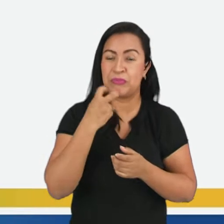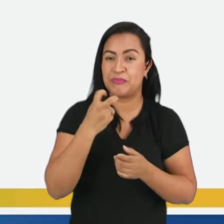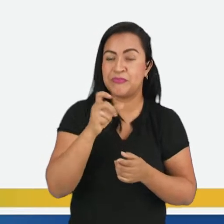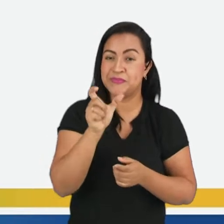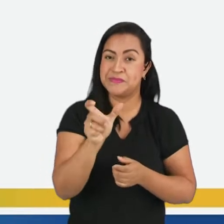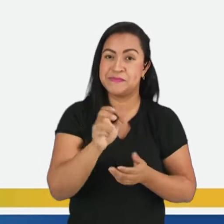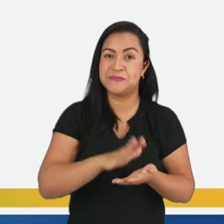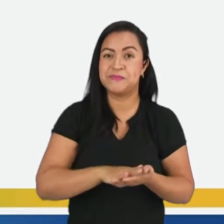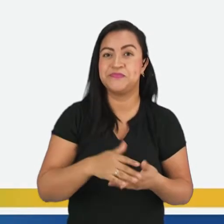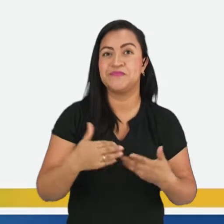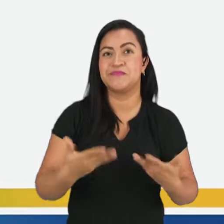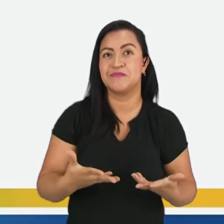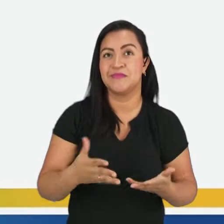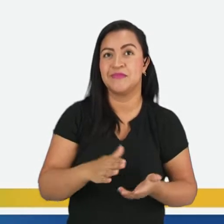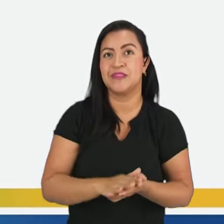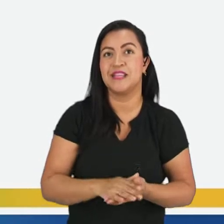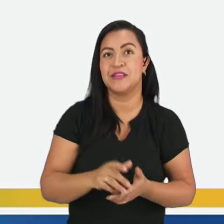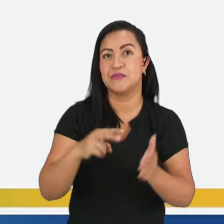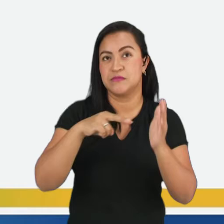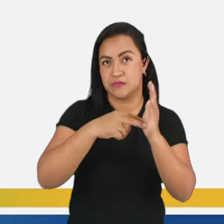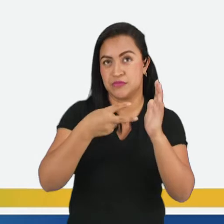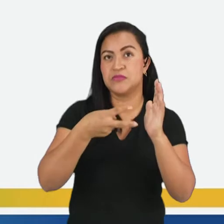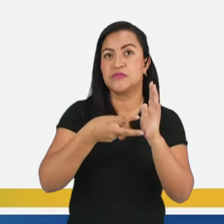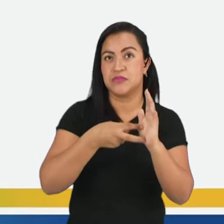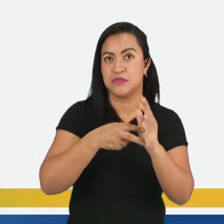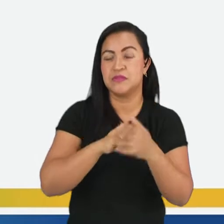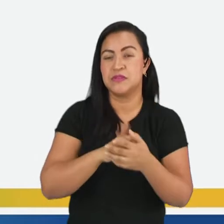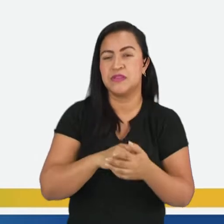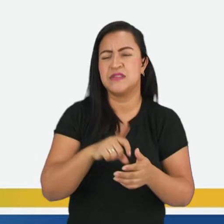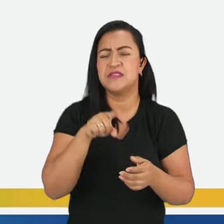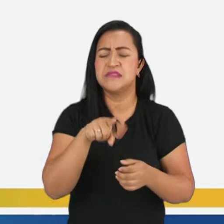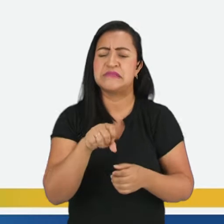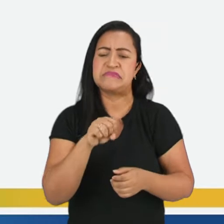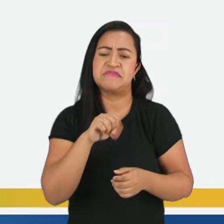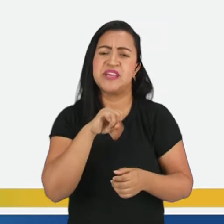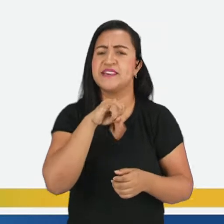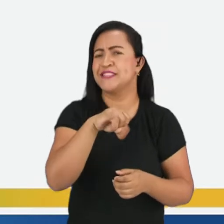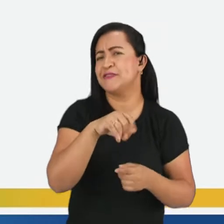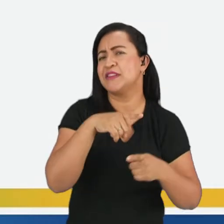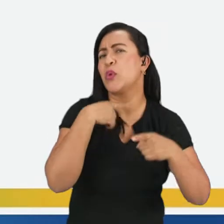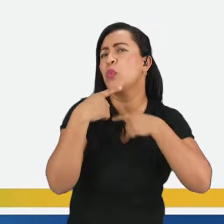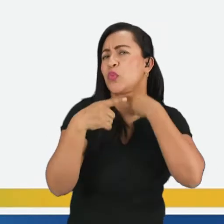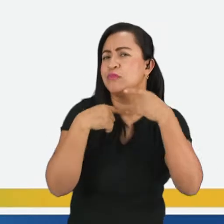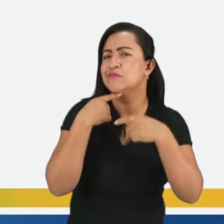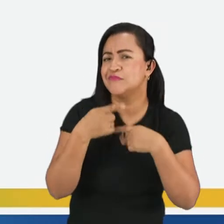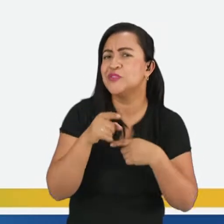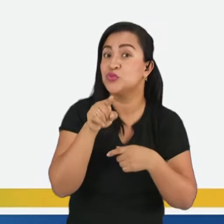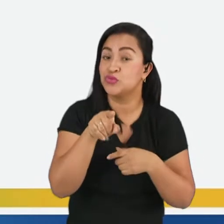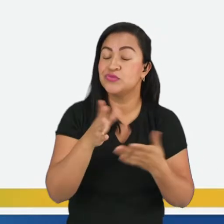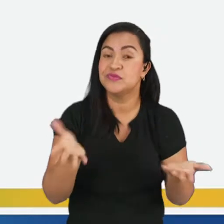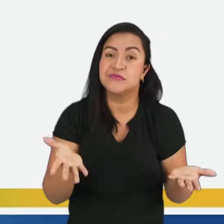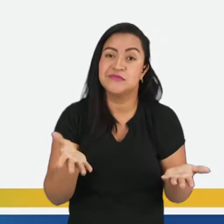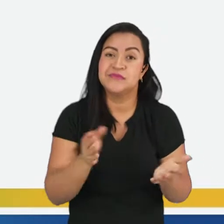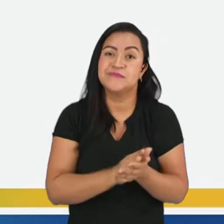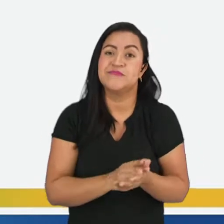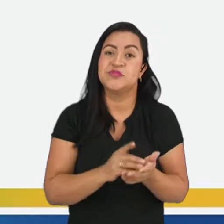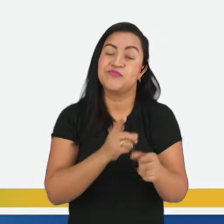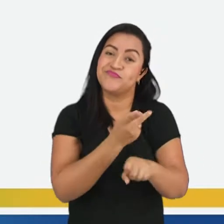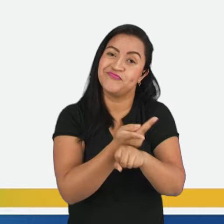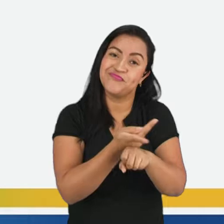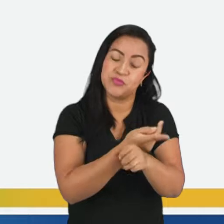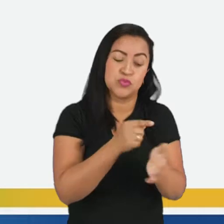Então, ele traz o significado das palavras. Geralmente, está com dúvida, a gente procura logo o significado da palavra, né? Mas também resolve dúvidas sobre